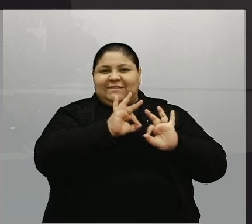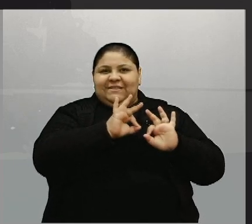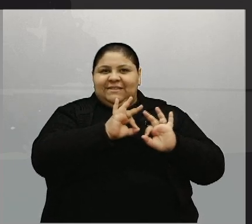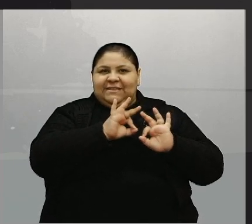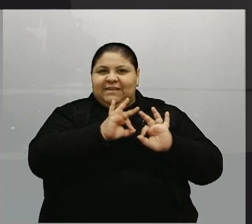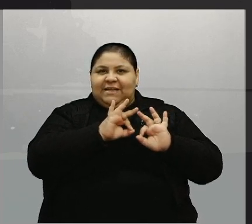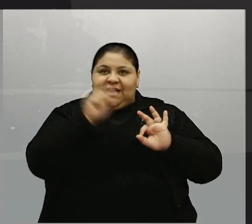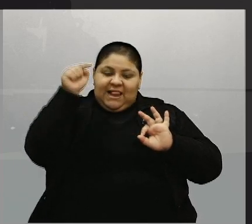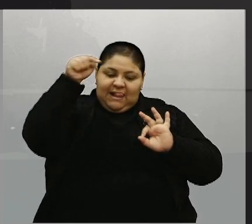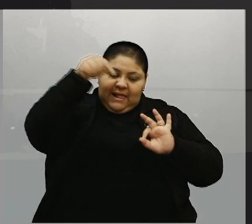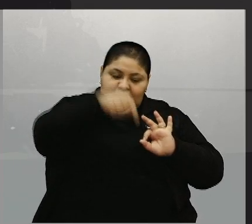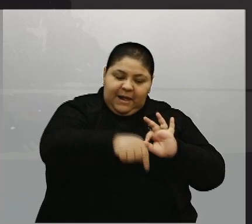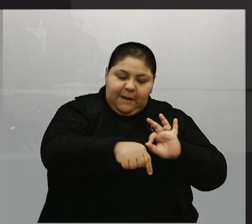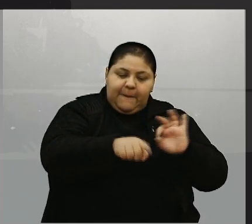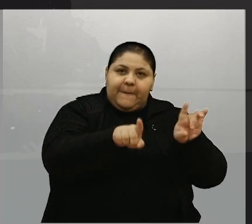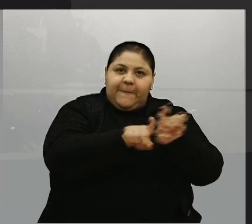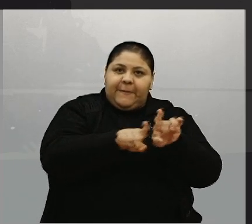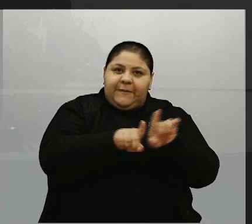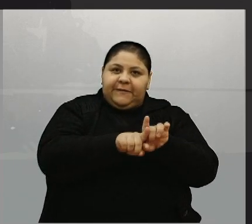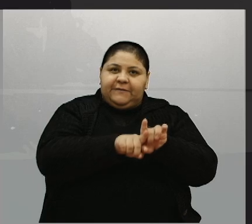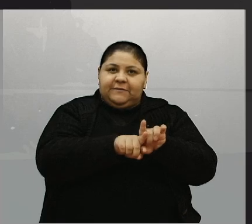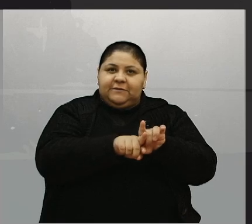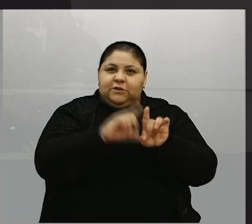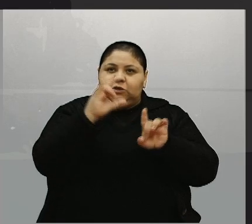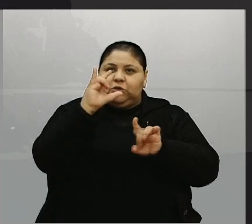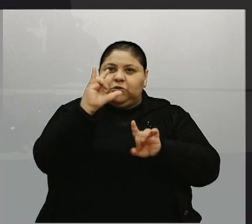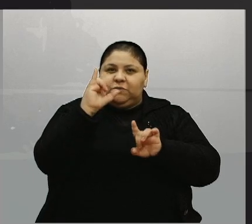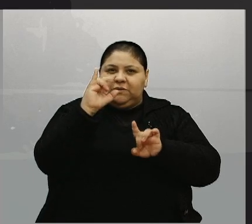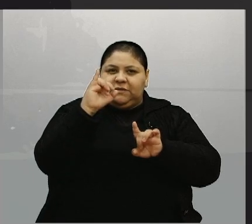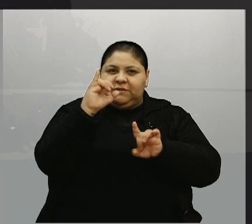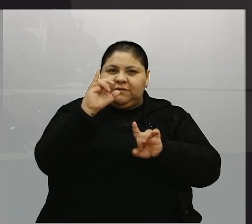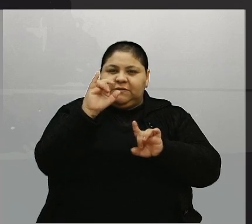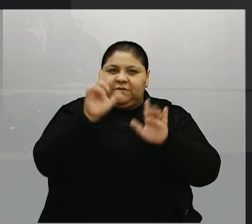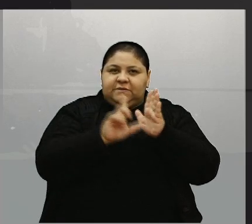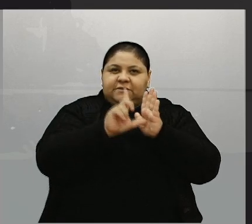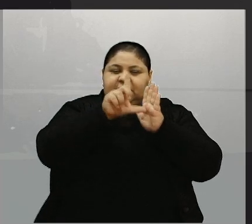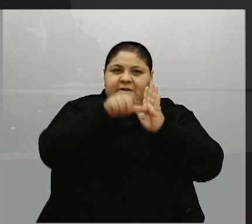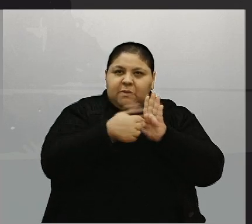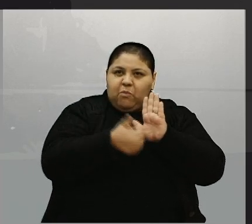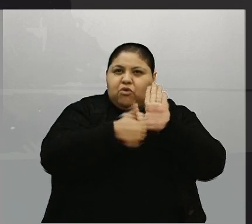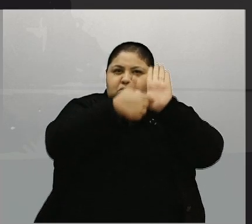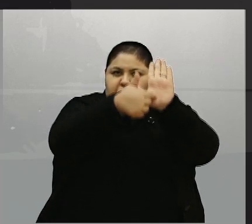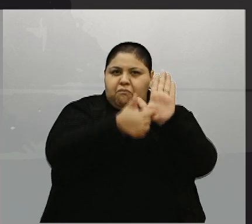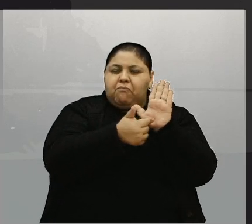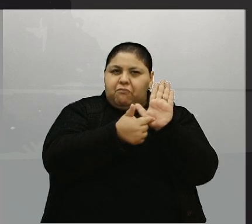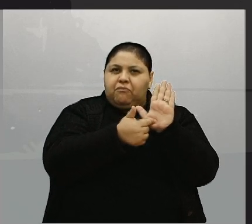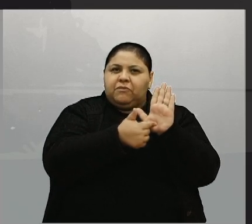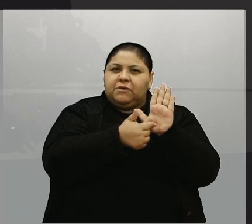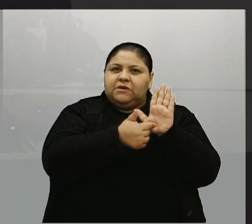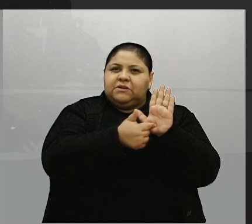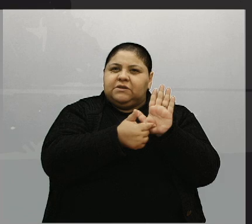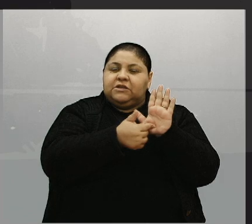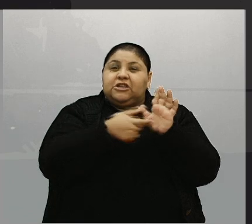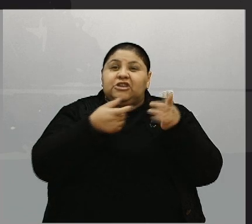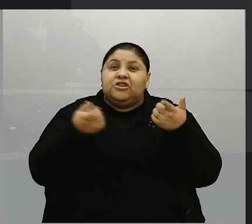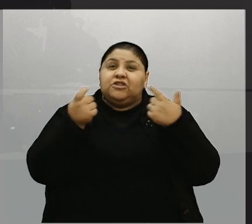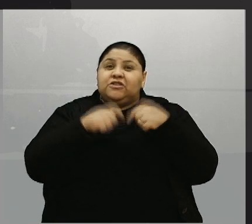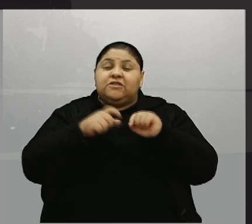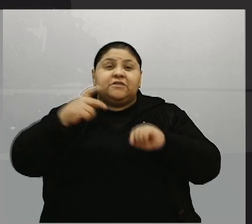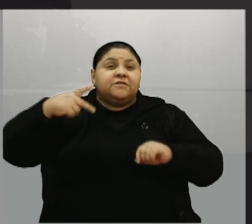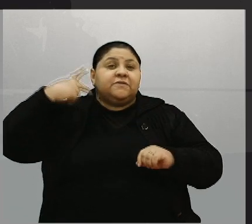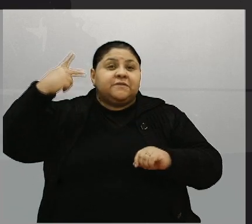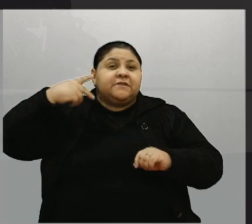na Cátia do Canila, onde ela colocou no Instagram, ali depois vai aparecer, foram necessários, vereador